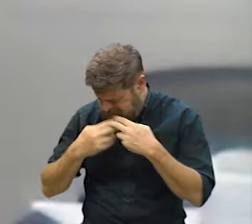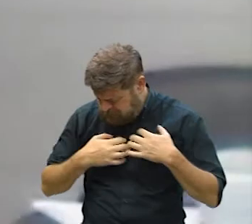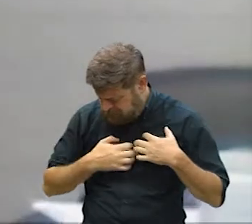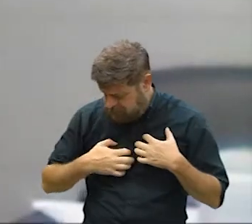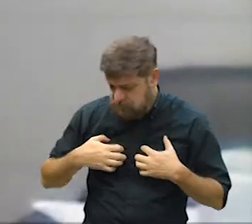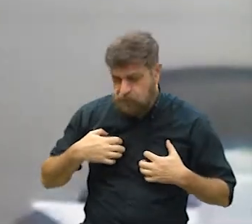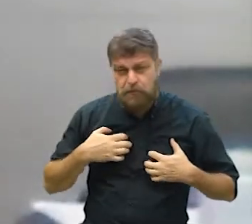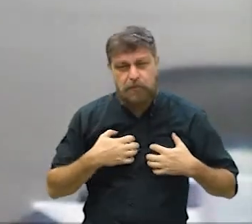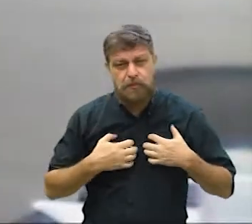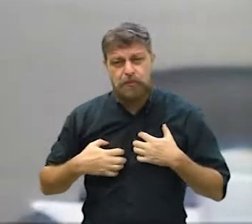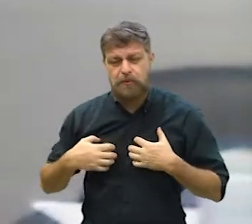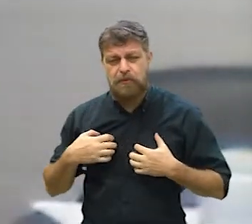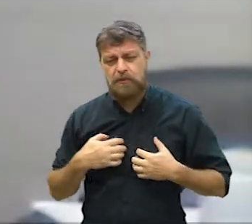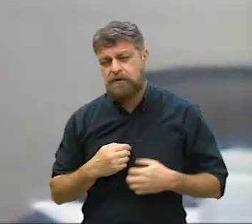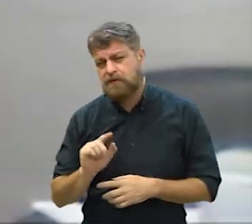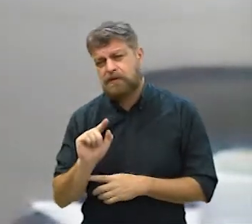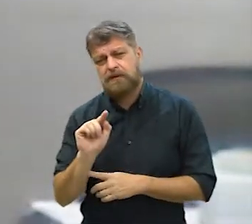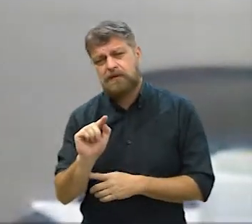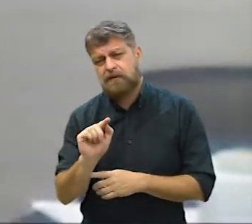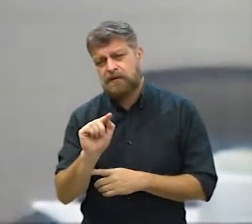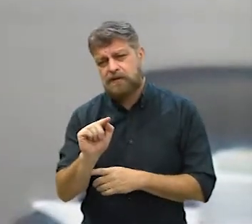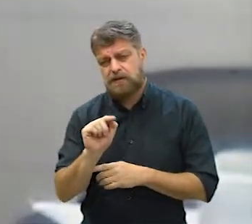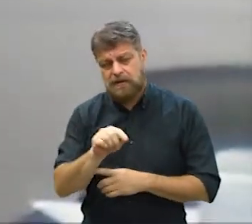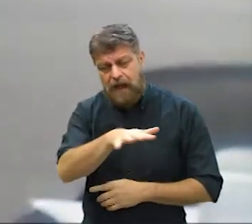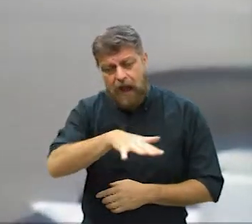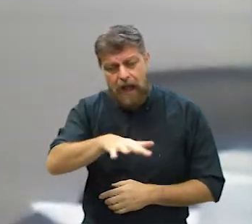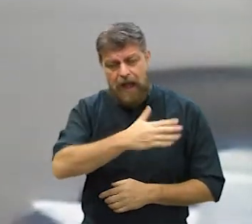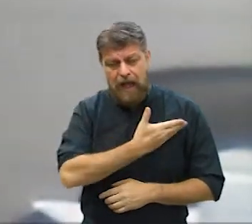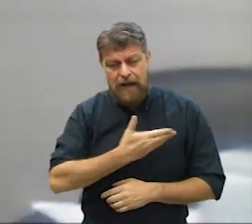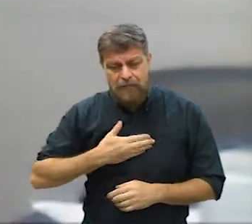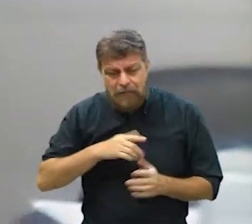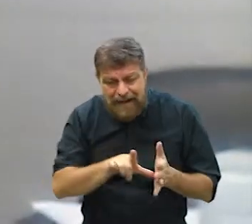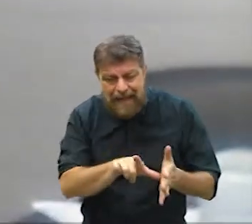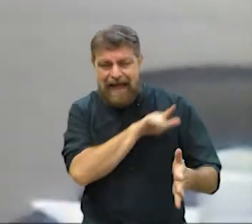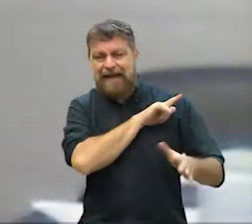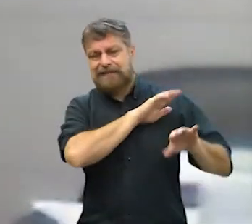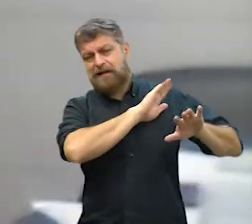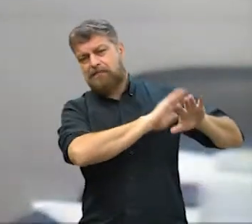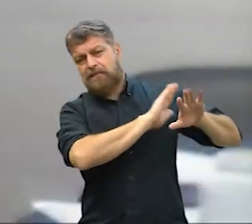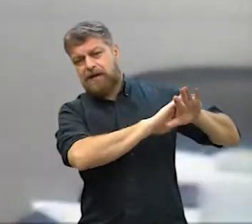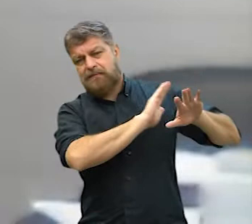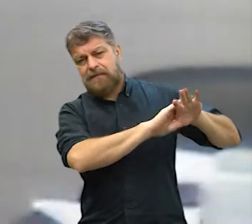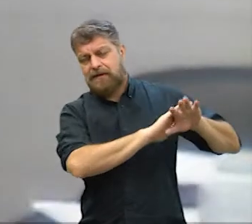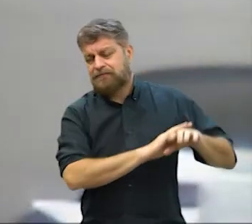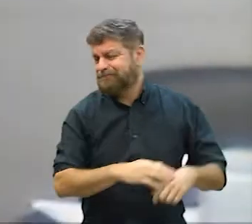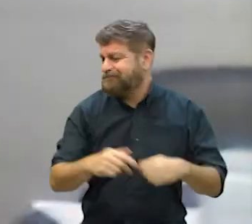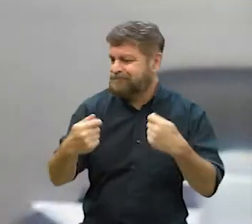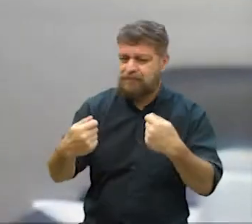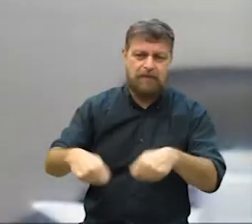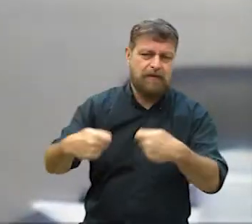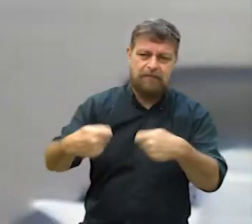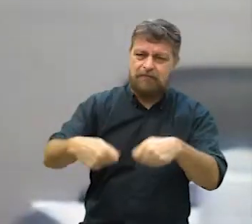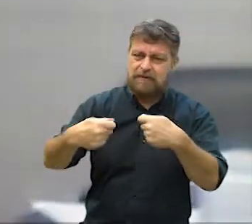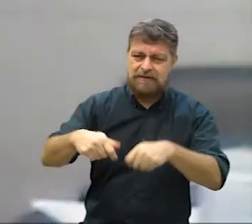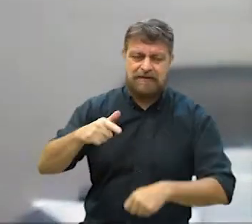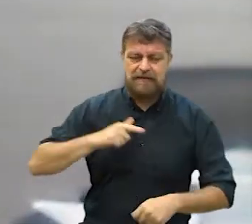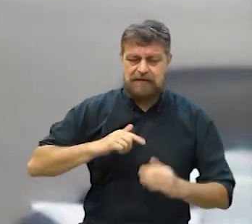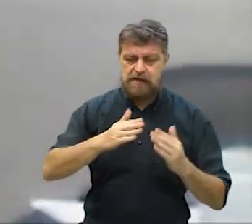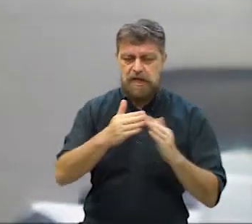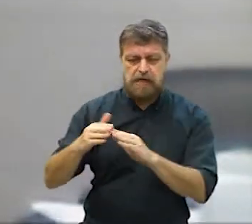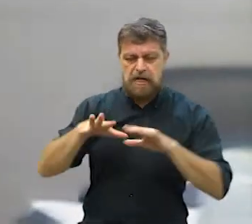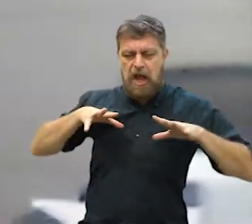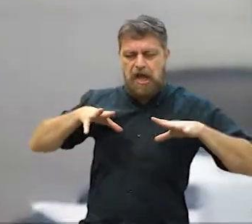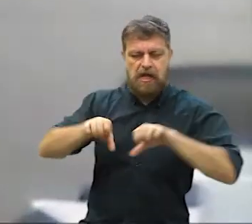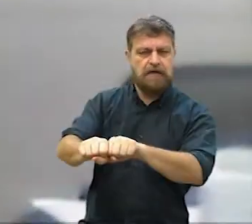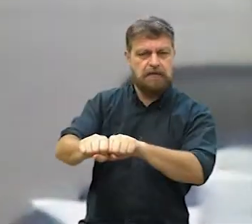traumático, um processo que, se o poder público se antecipasse, não precisaria